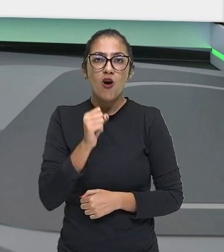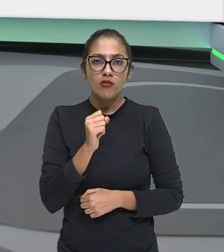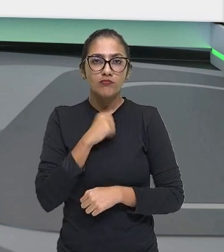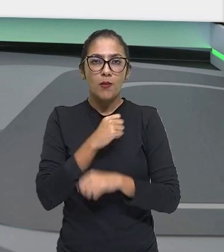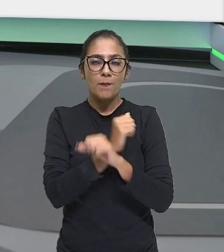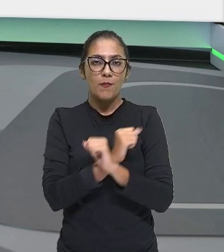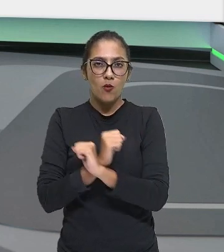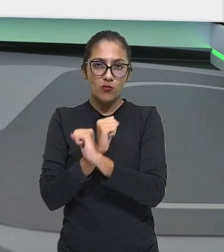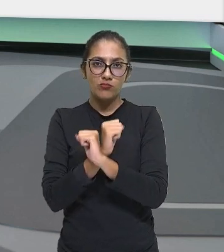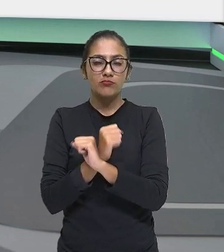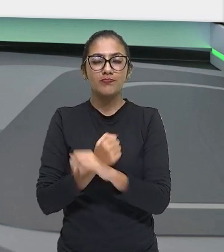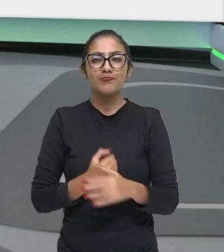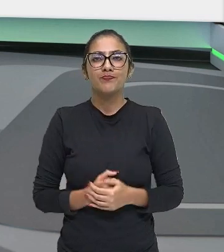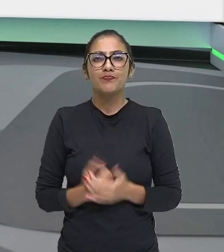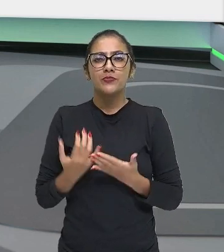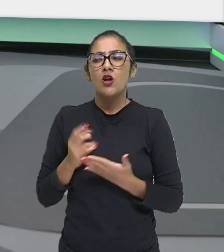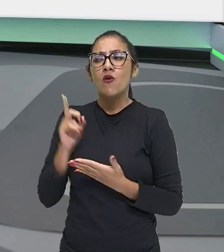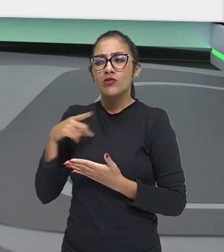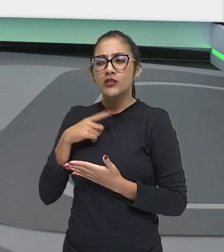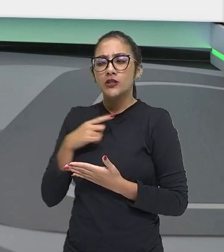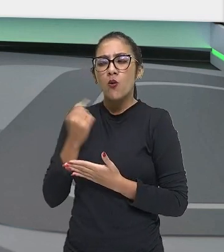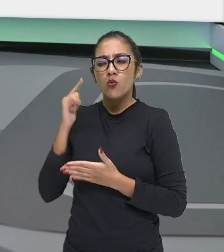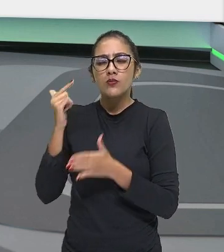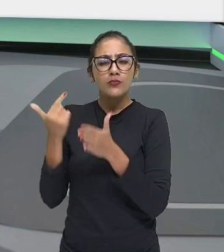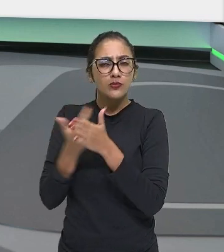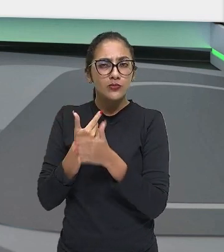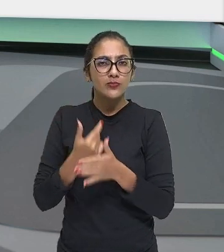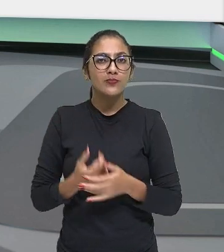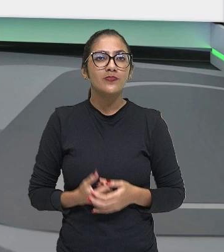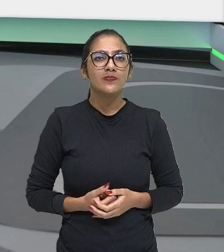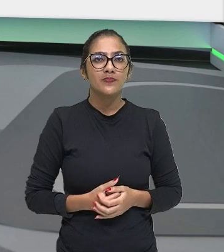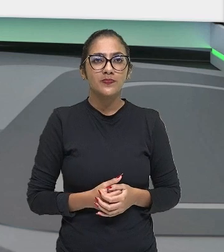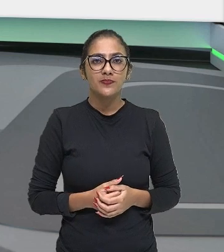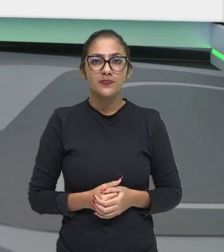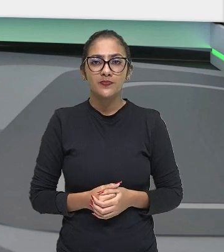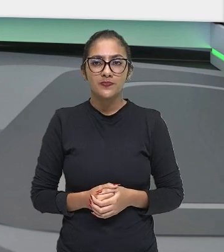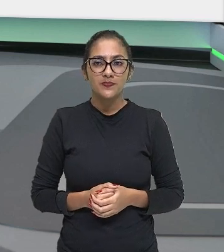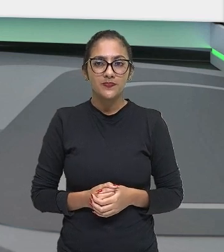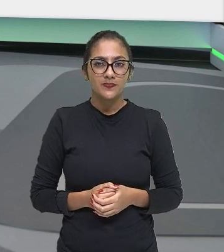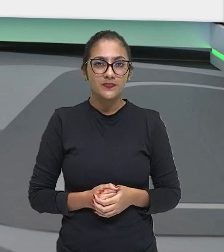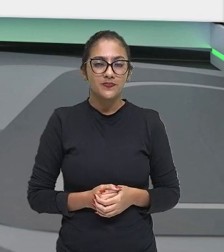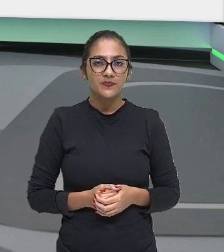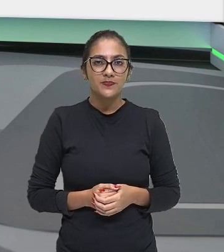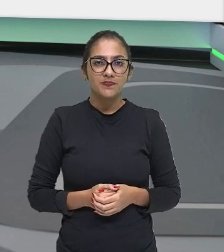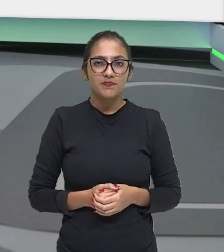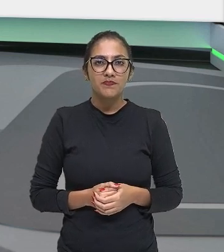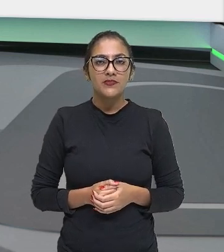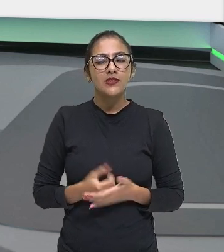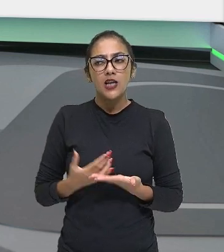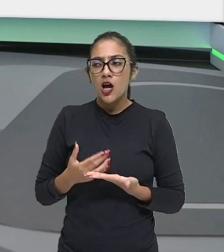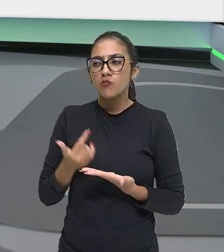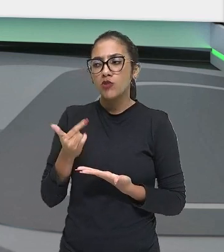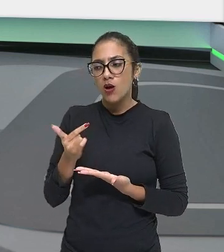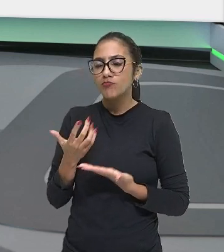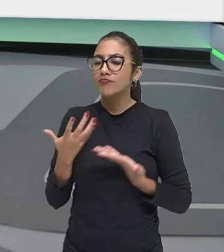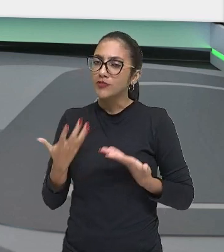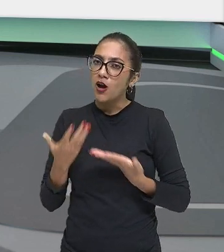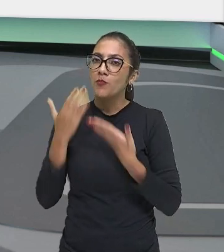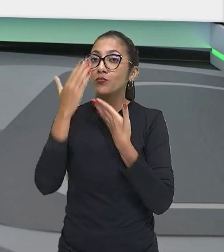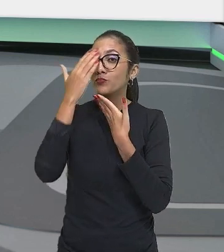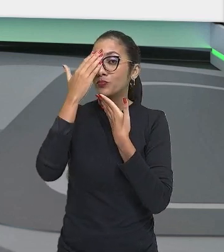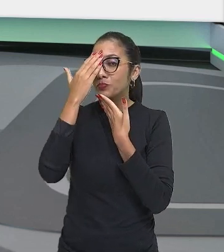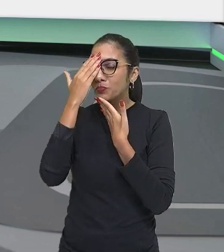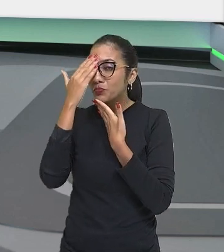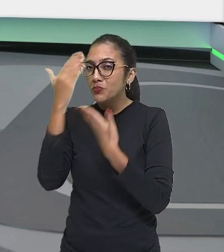Cecília, você tem mais algum questionamento? Ou, se não, muito obrigada pela